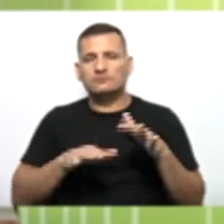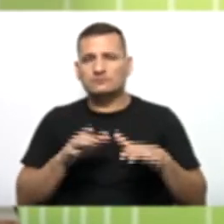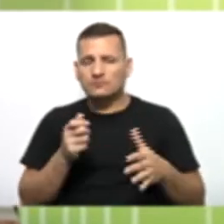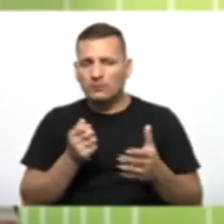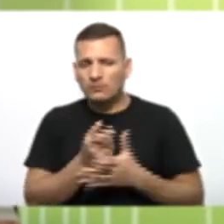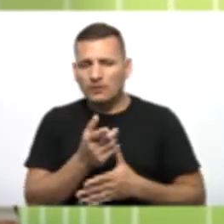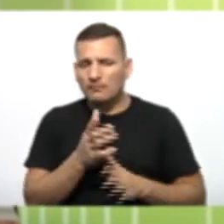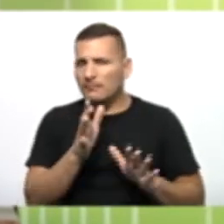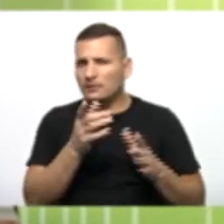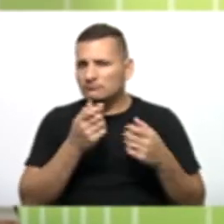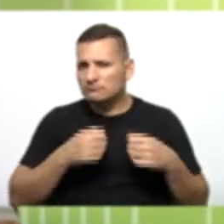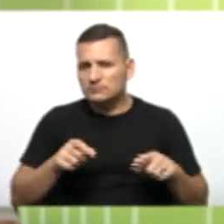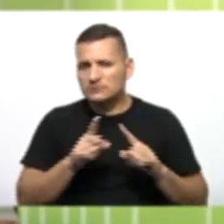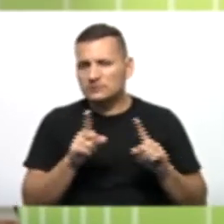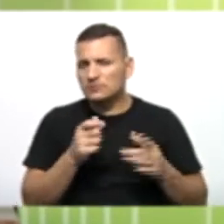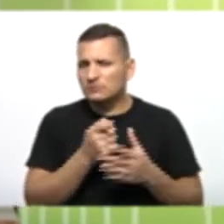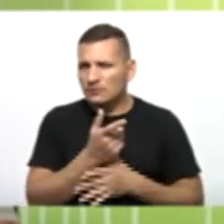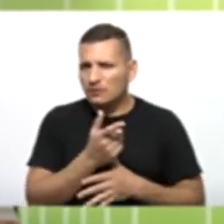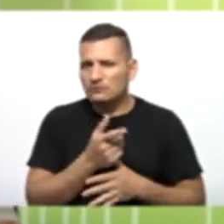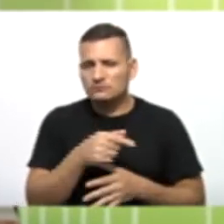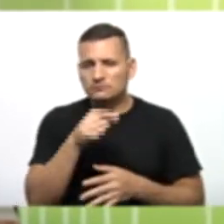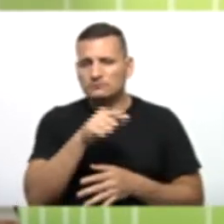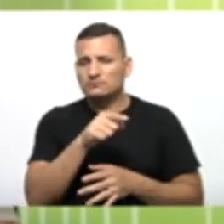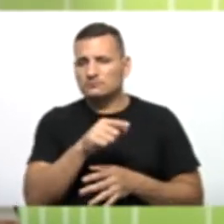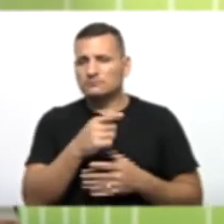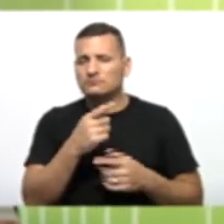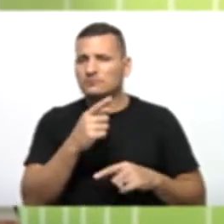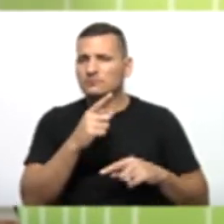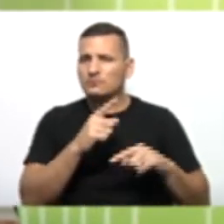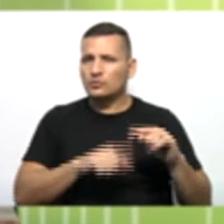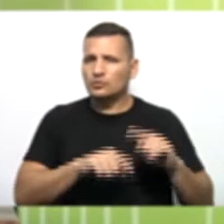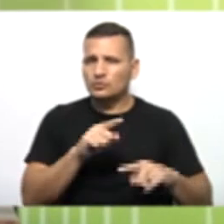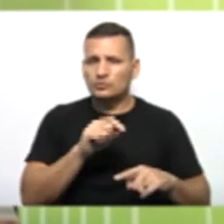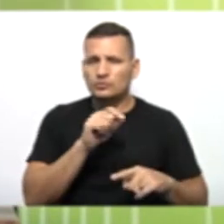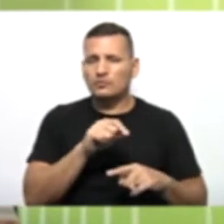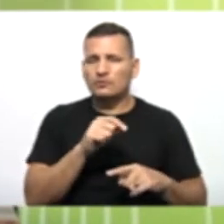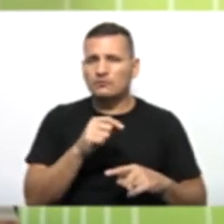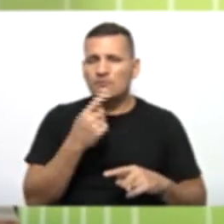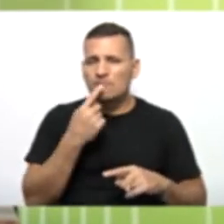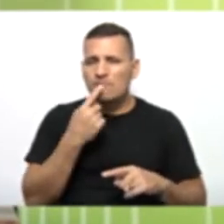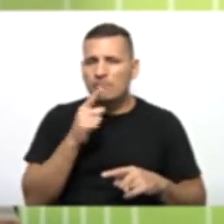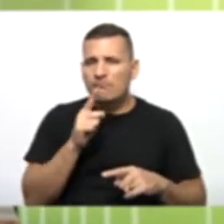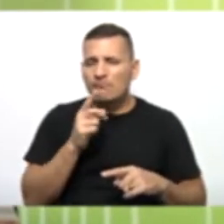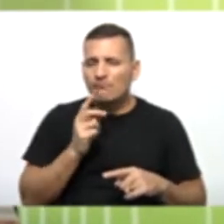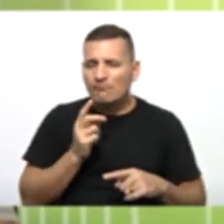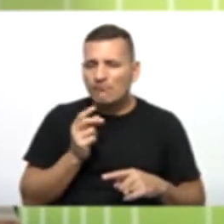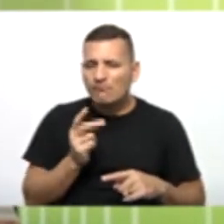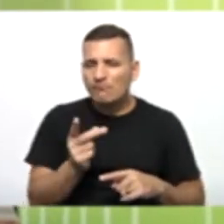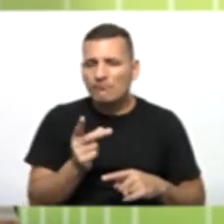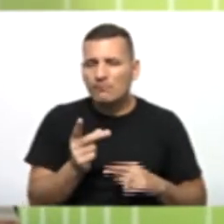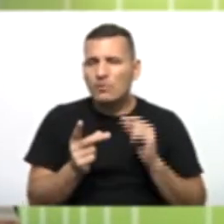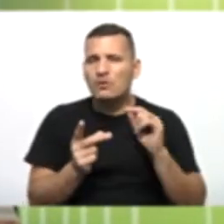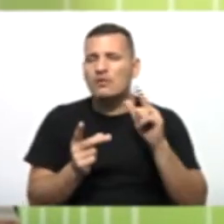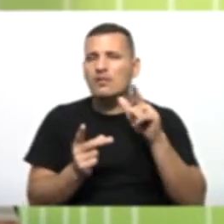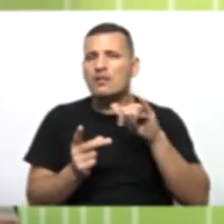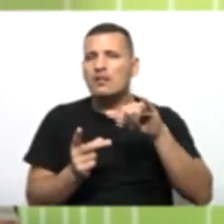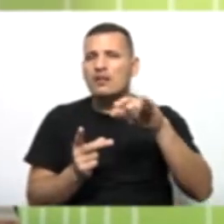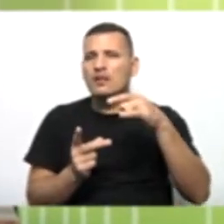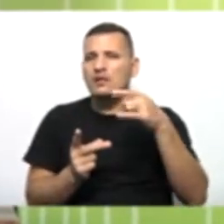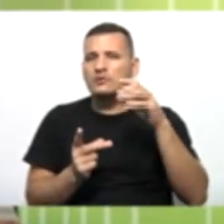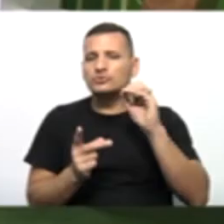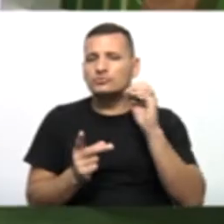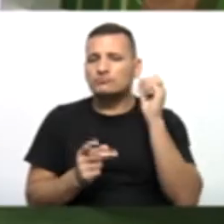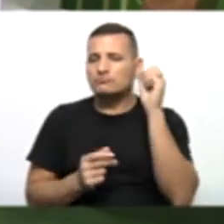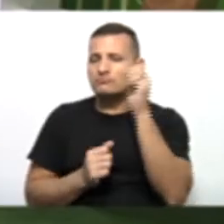necessidade, esses produtos, depois de um curto período de tempo, eles podem acabar no lixo. Não é, professor